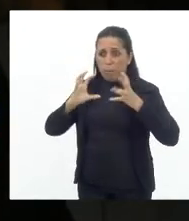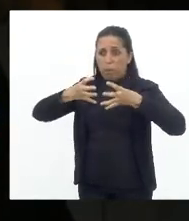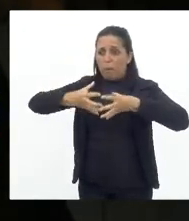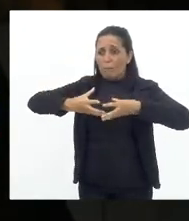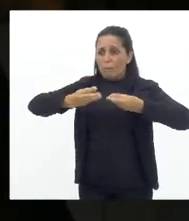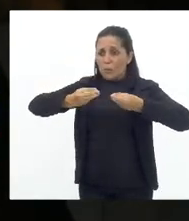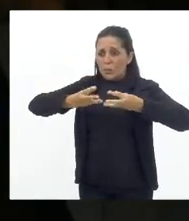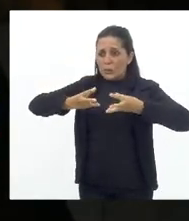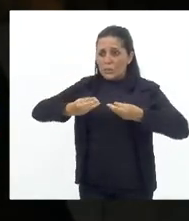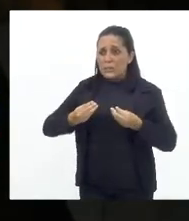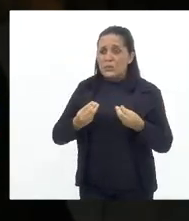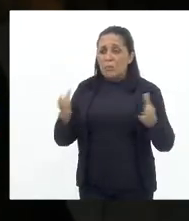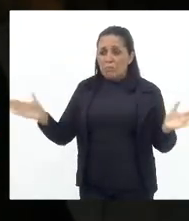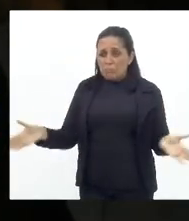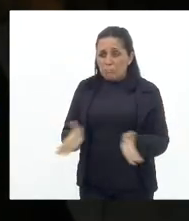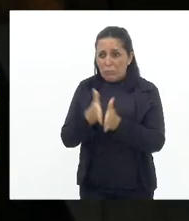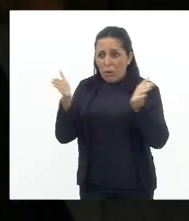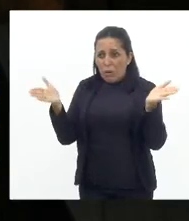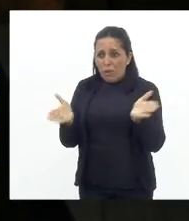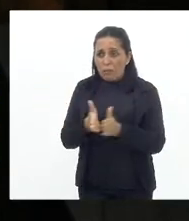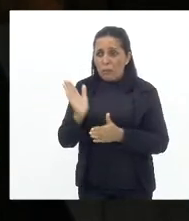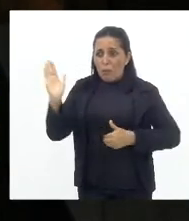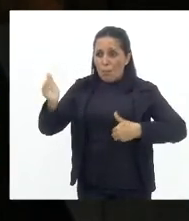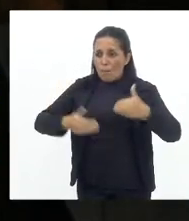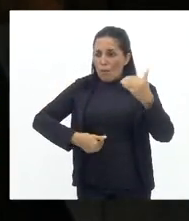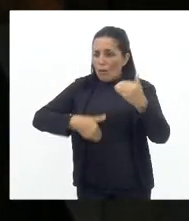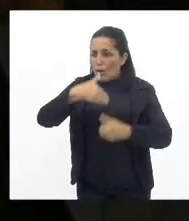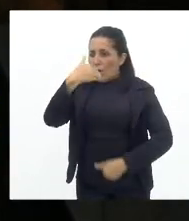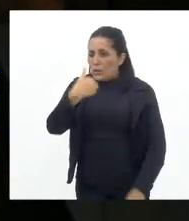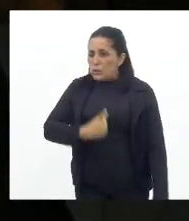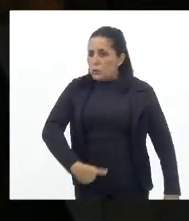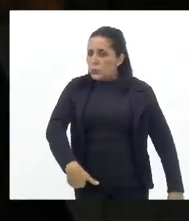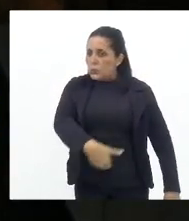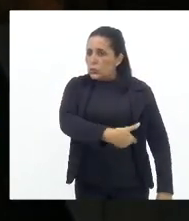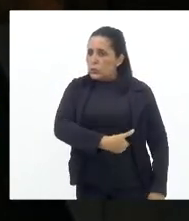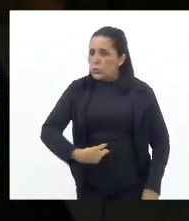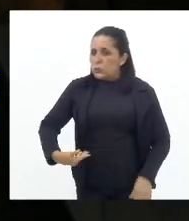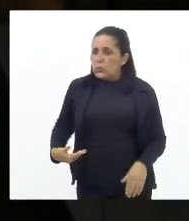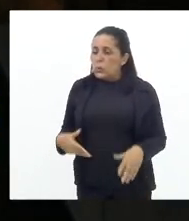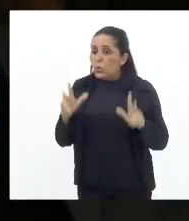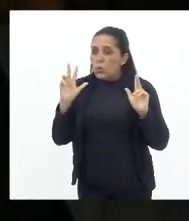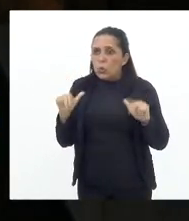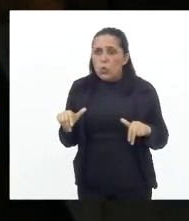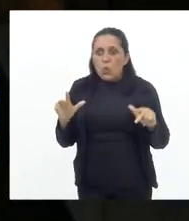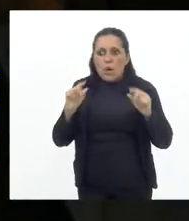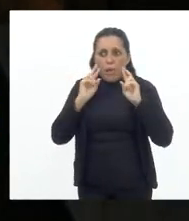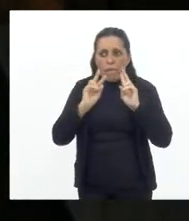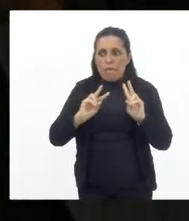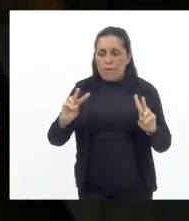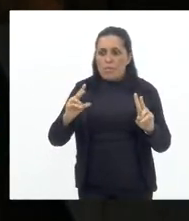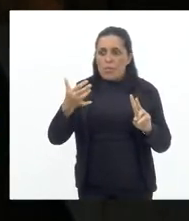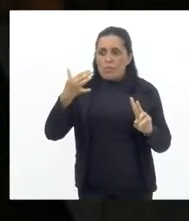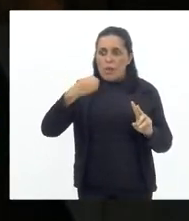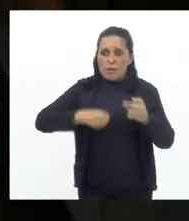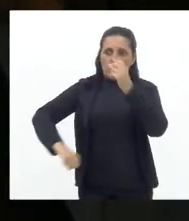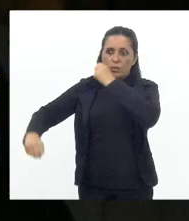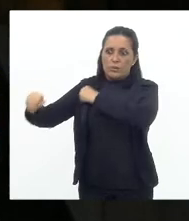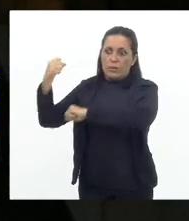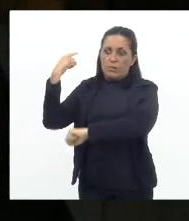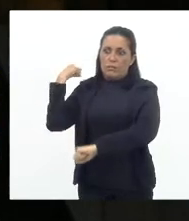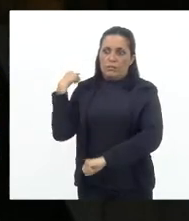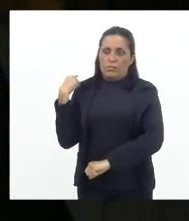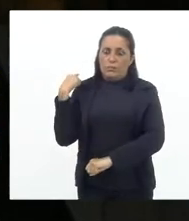bom e uma miséria uma fome e jamais vista na última década